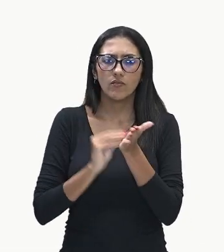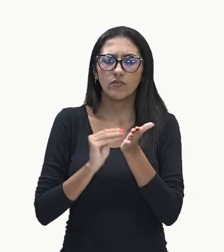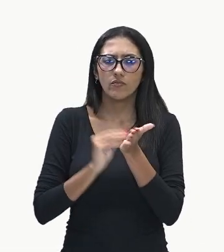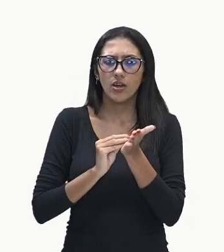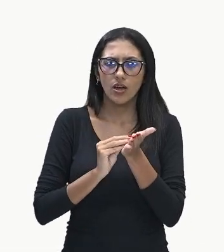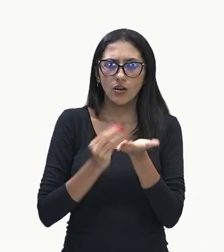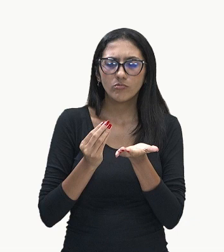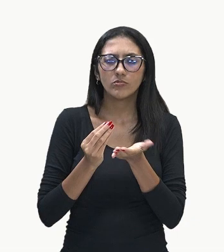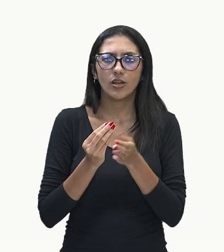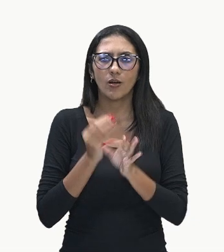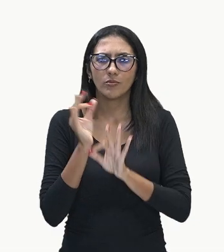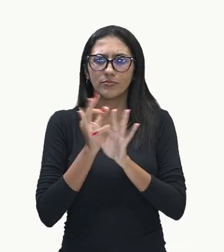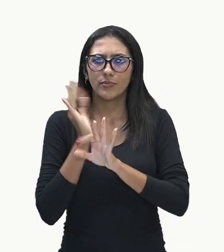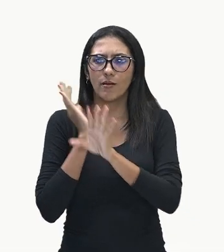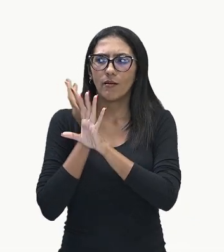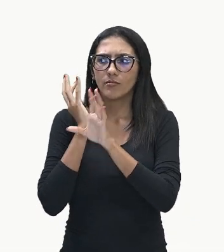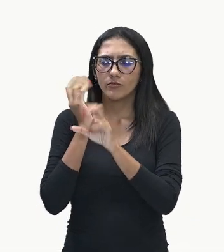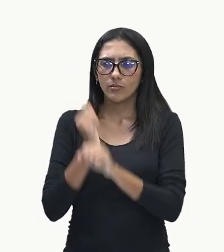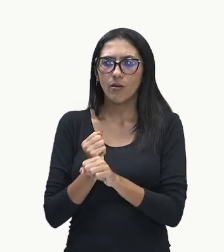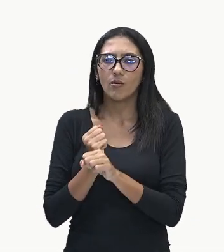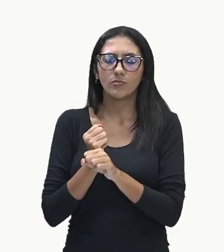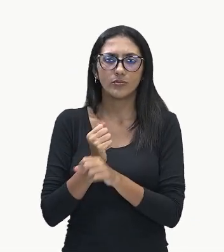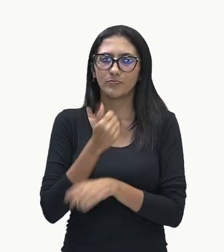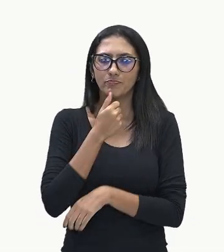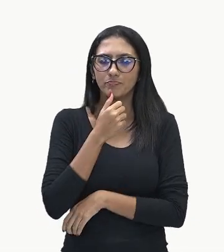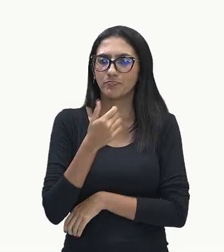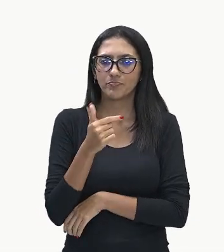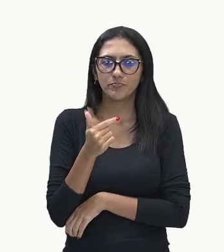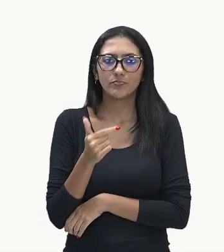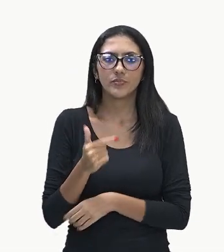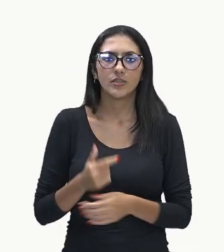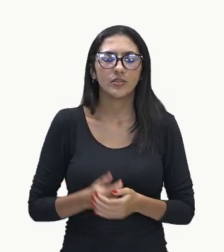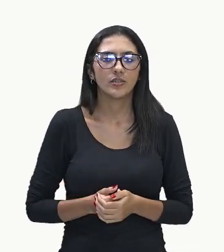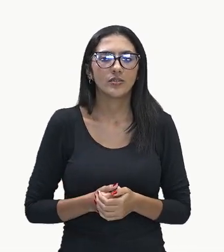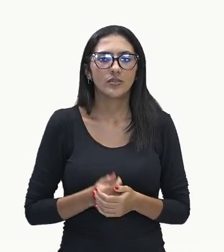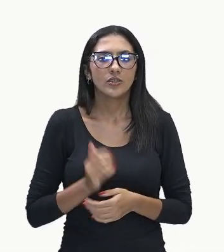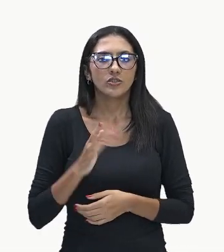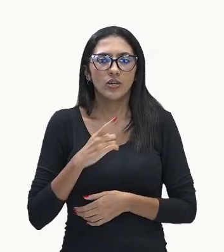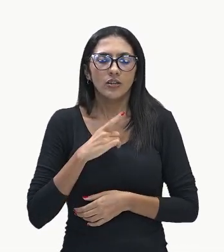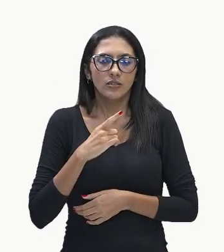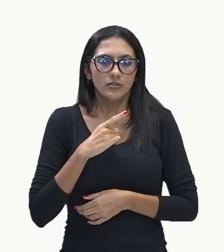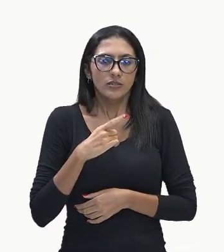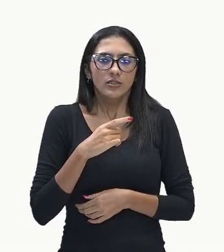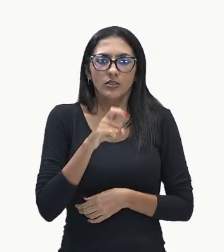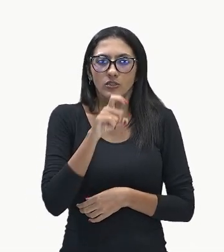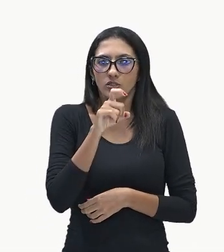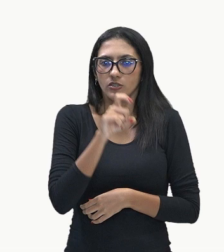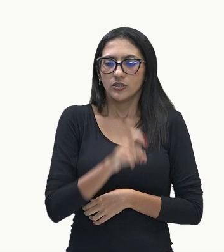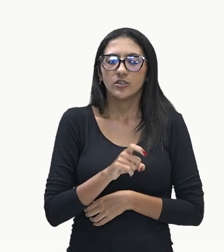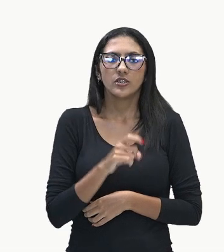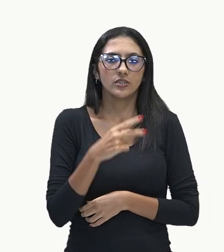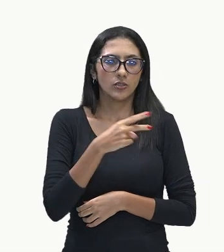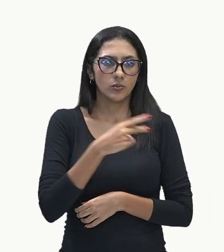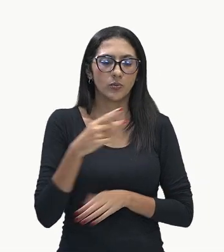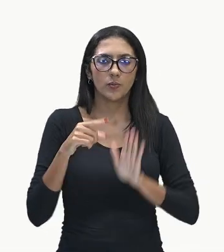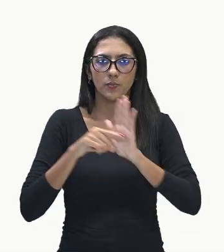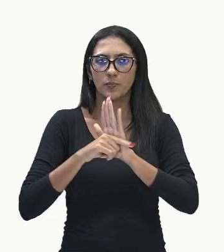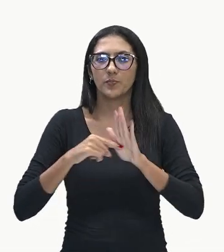costumam falar, a ser realizada? Não, porque ele já está afirmando aqui que o x é igual a menos